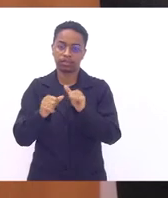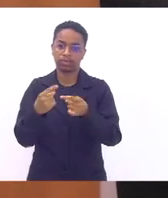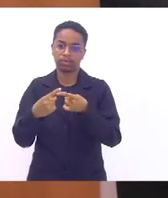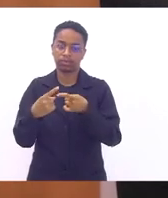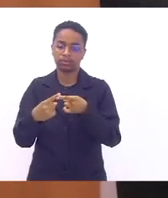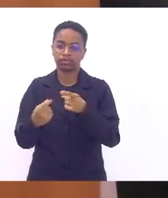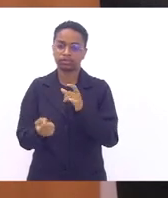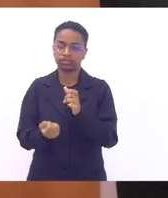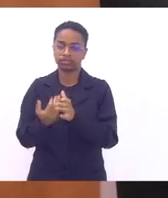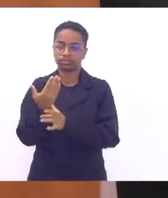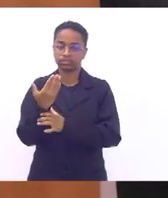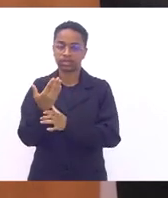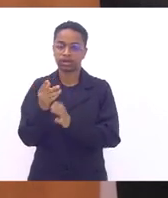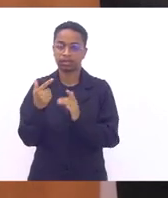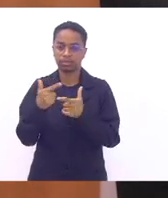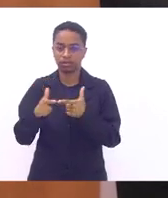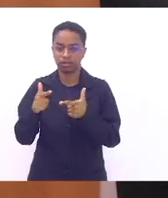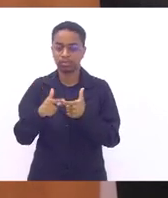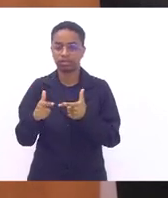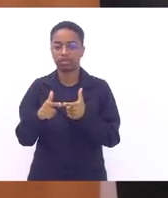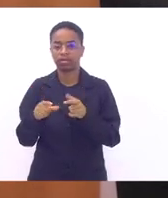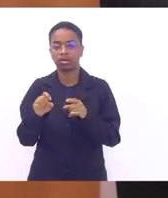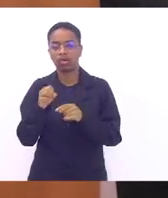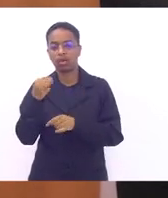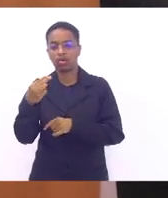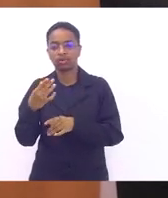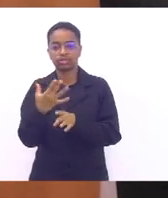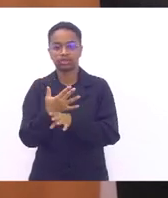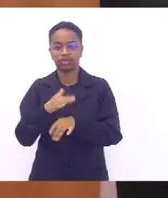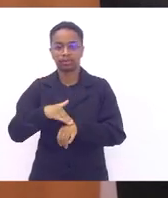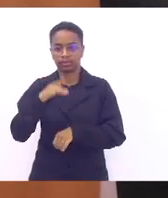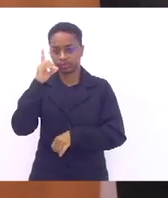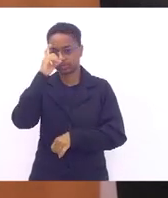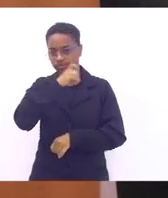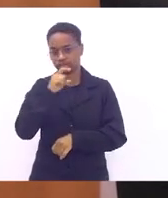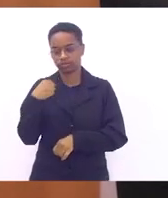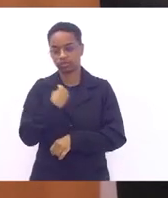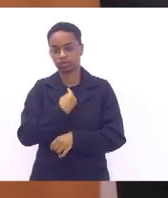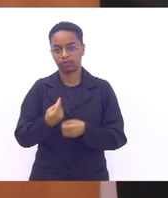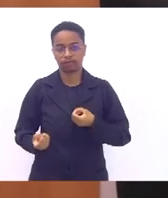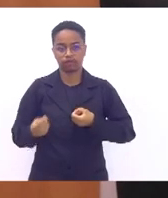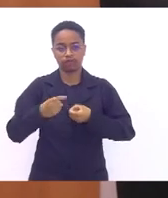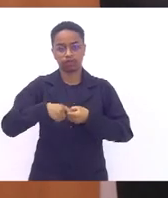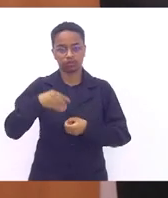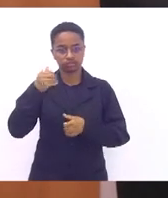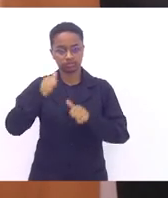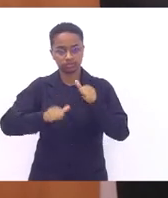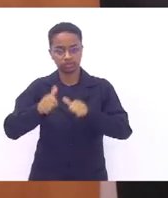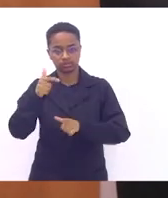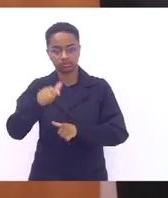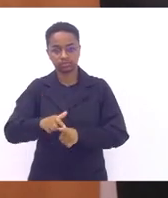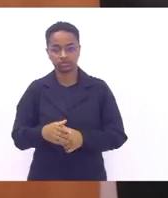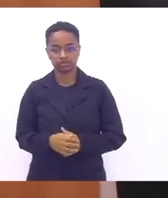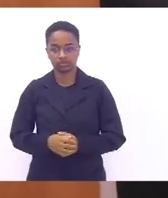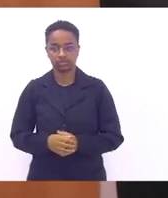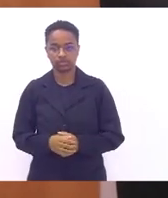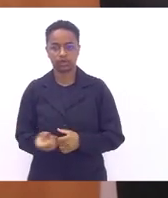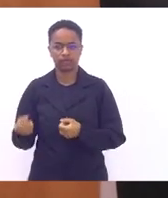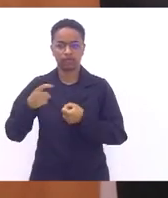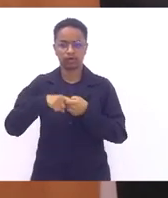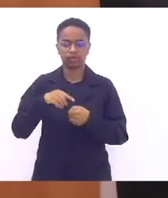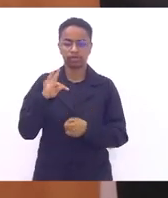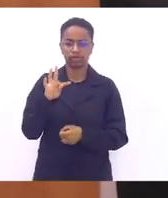um incêndio no meio do caminho, ou um município mais complicado, a gente para e volta atrás. Então, volta só lá no